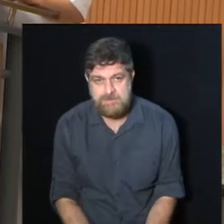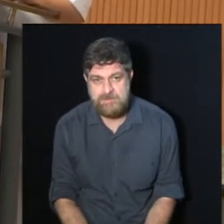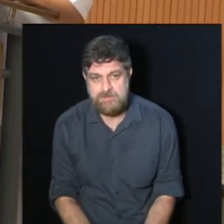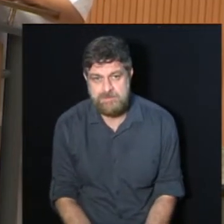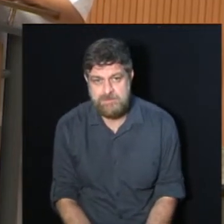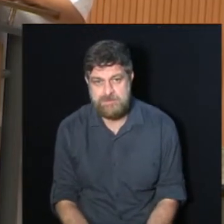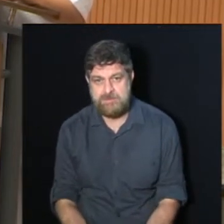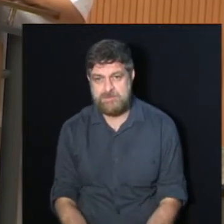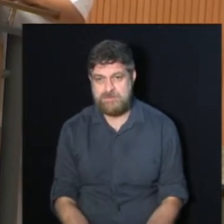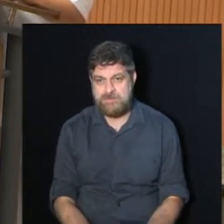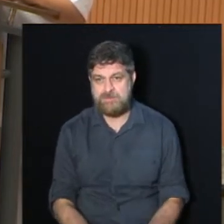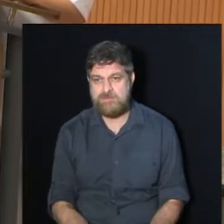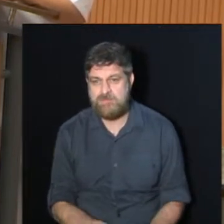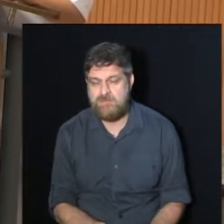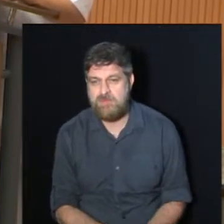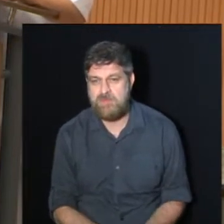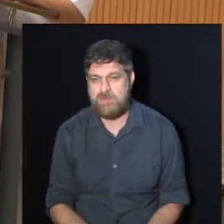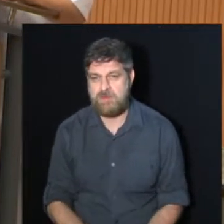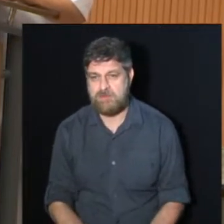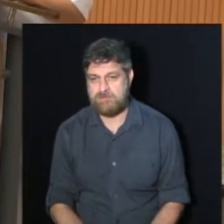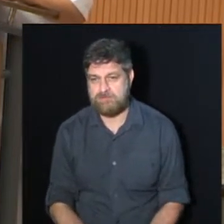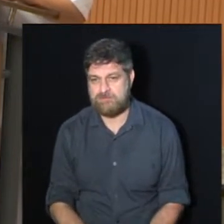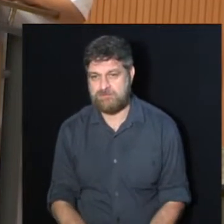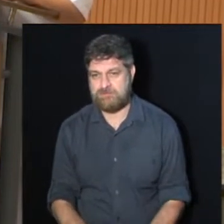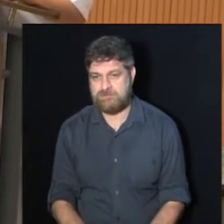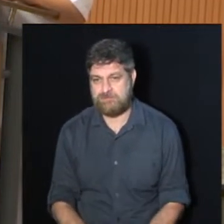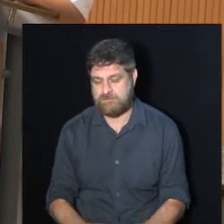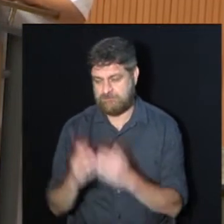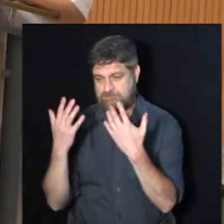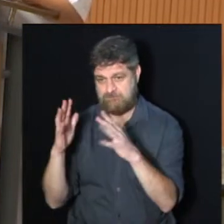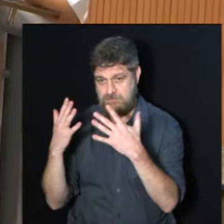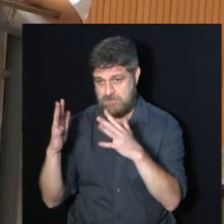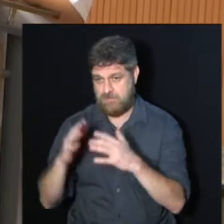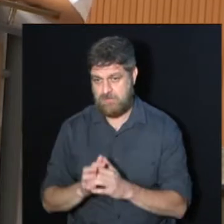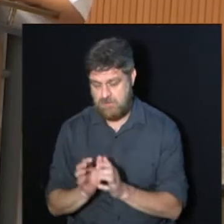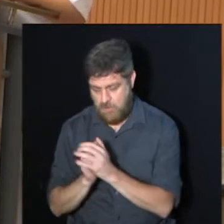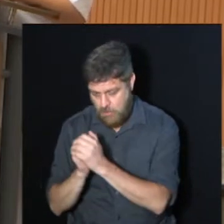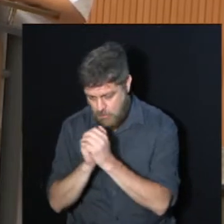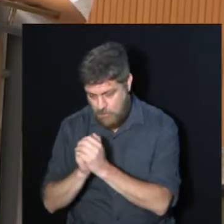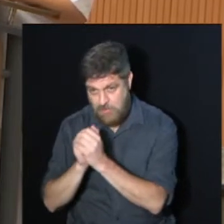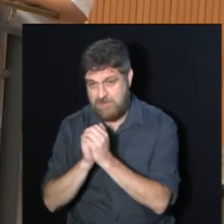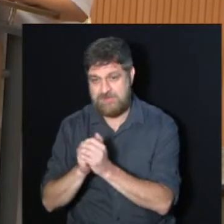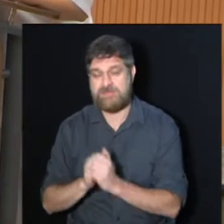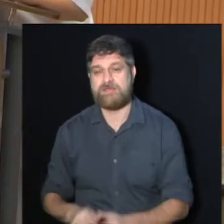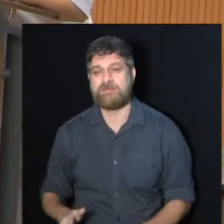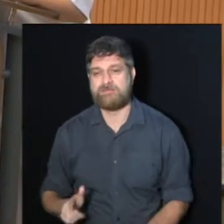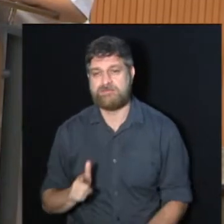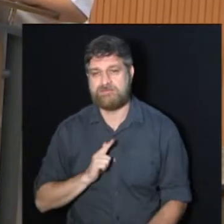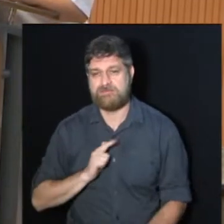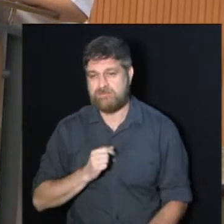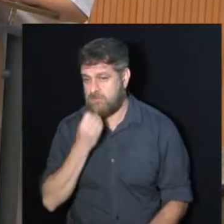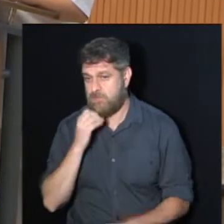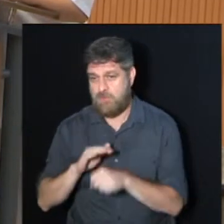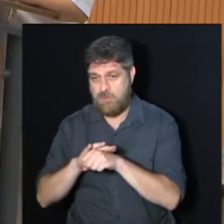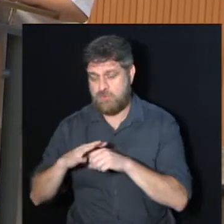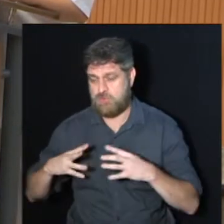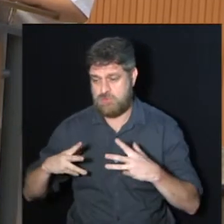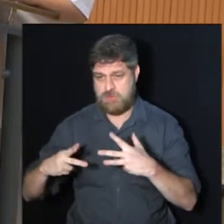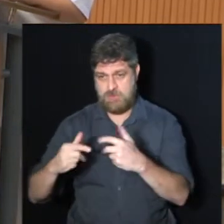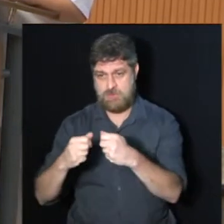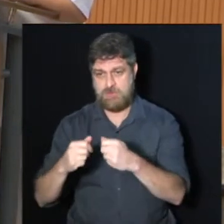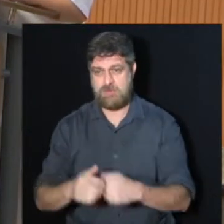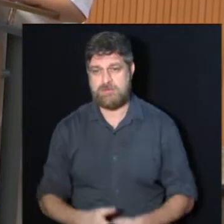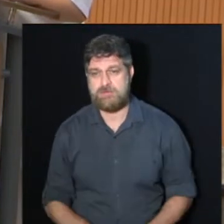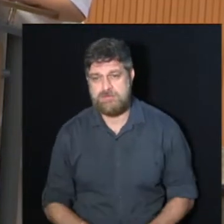Aranauã, Macauã, Aumbandã, Saravá, Axé, Motumbá, Mocuyu. Boa noite a todos e